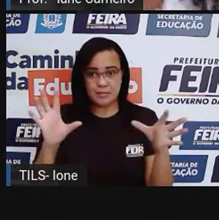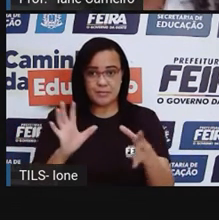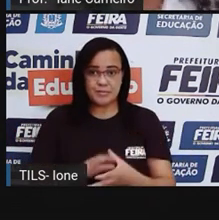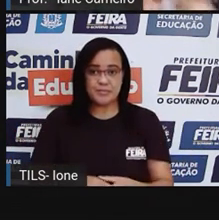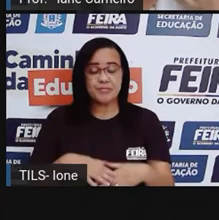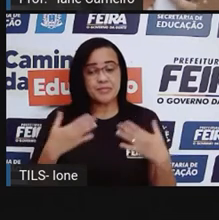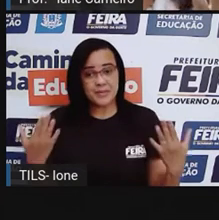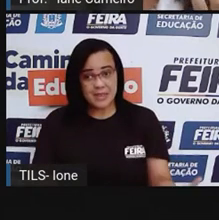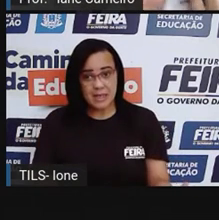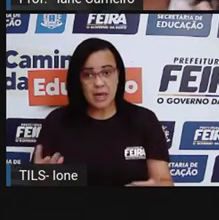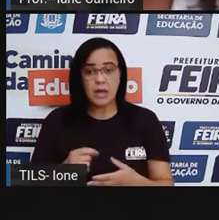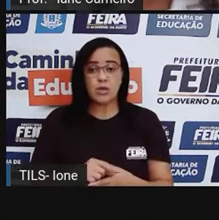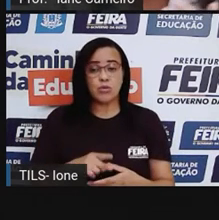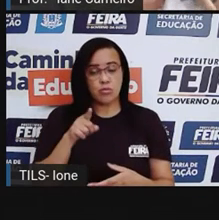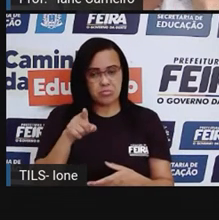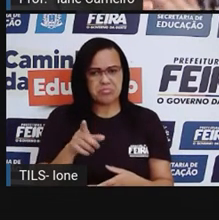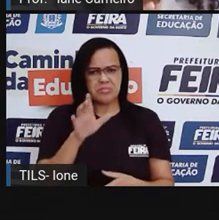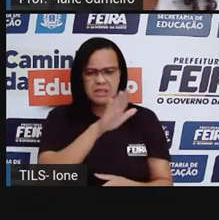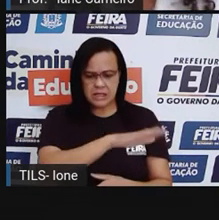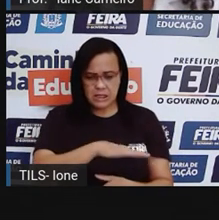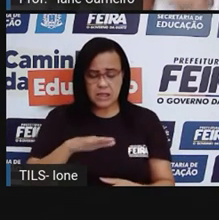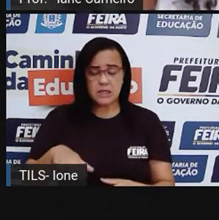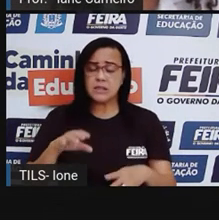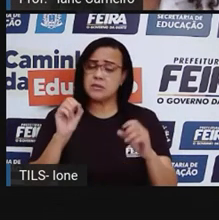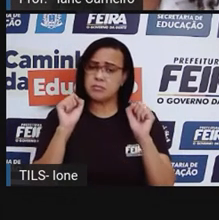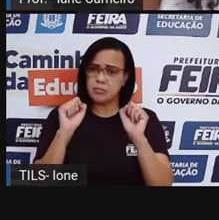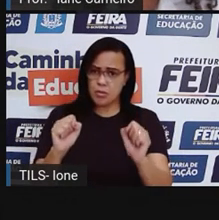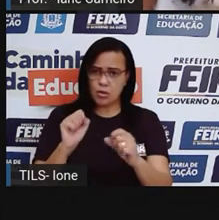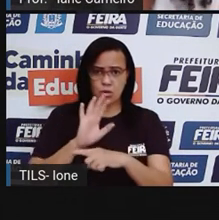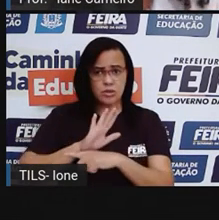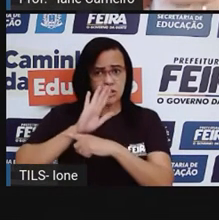os adultos, você pode ser gentil e ser solidário,